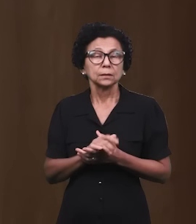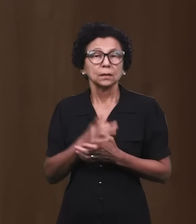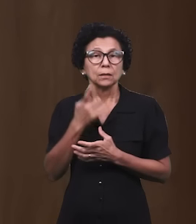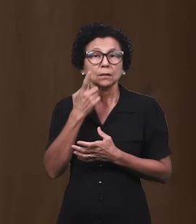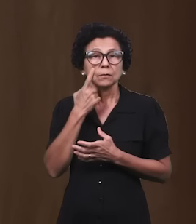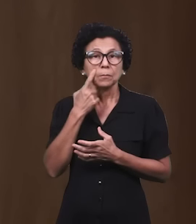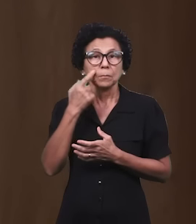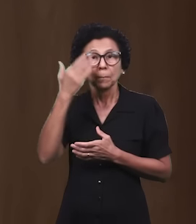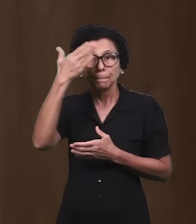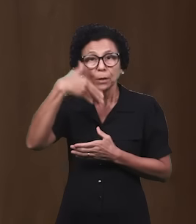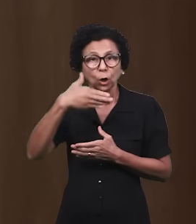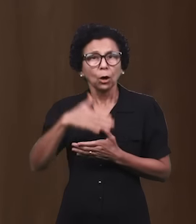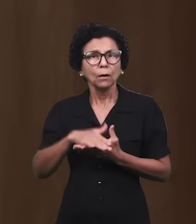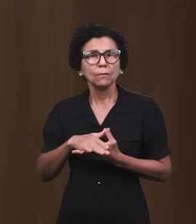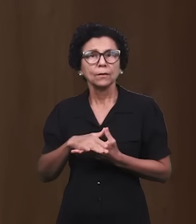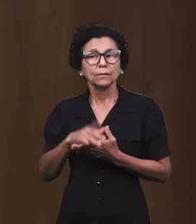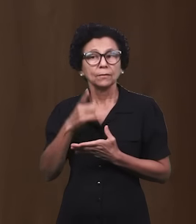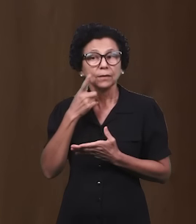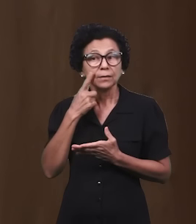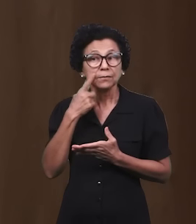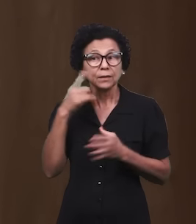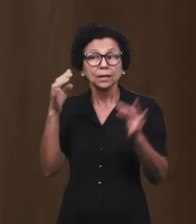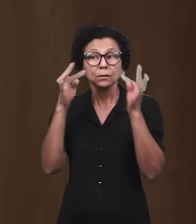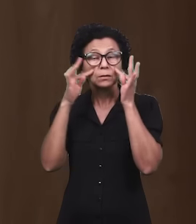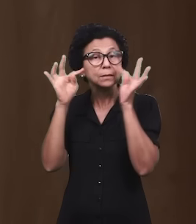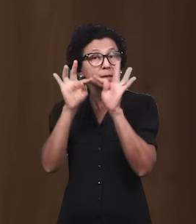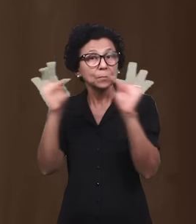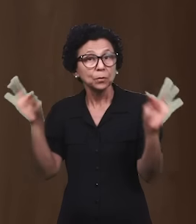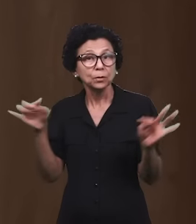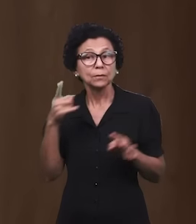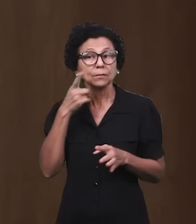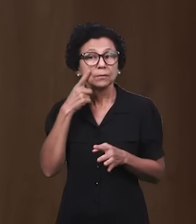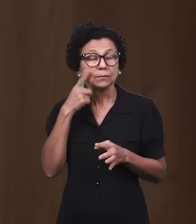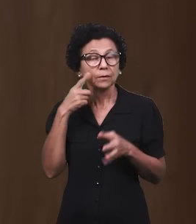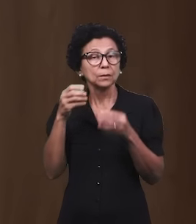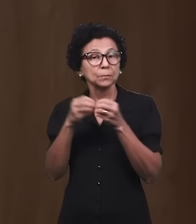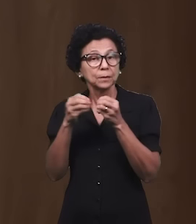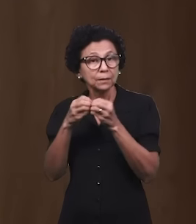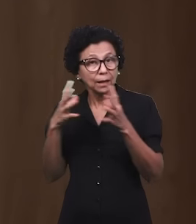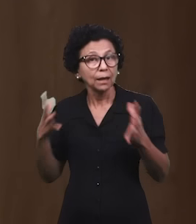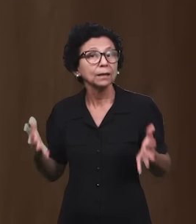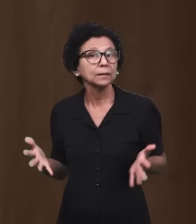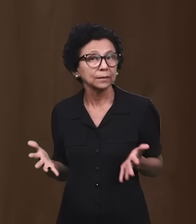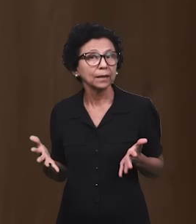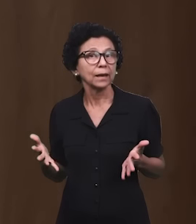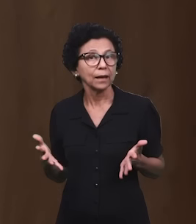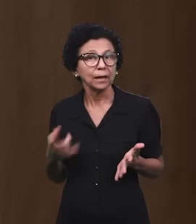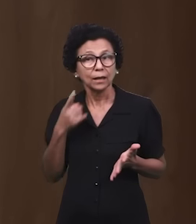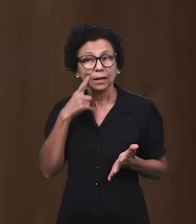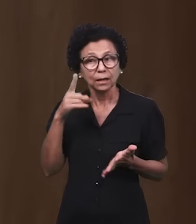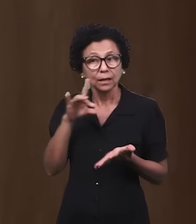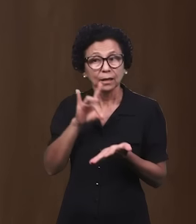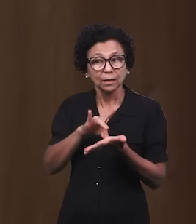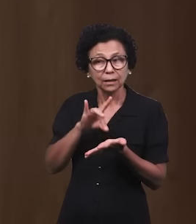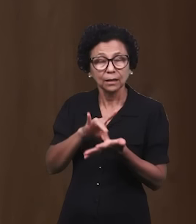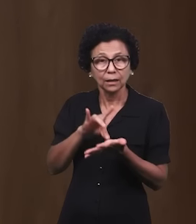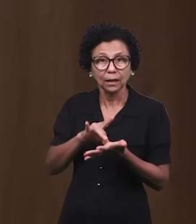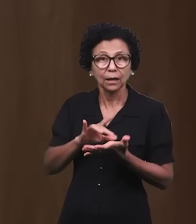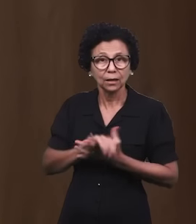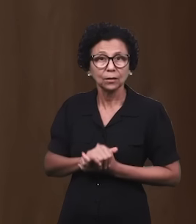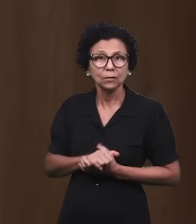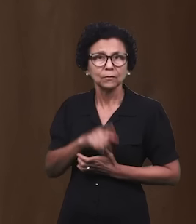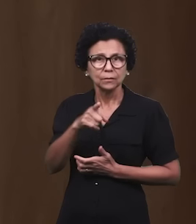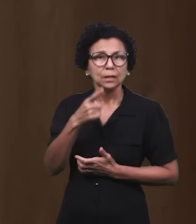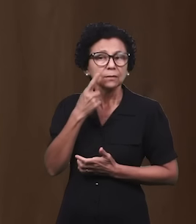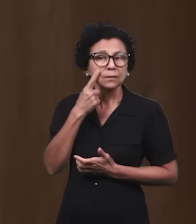Que as pessoas provem, venham e vê, né? Prove, Natália, era água, agora prova, vê se não tem vinho,